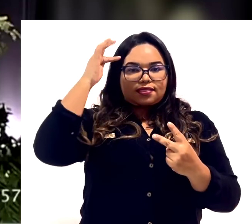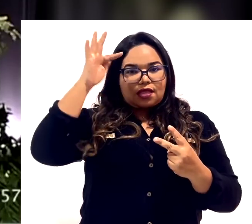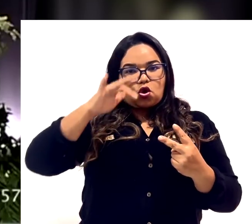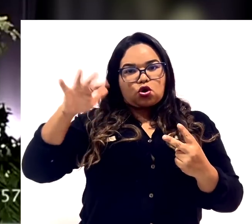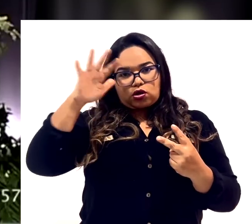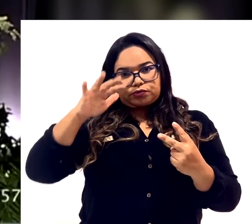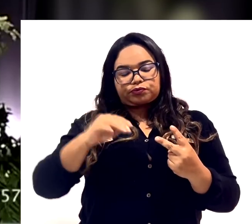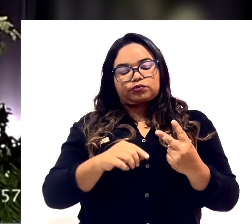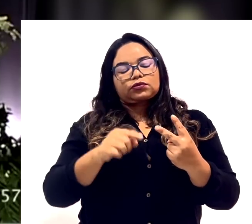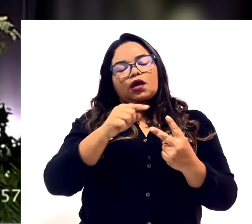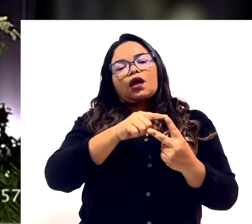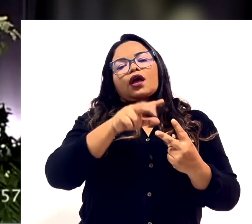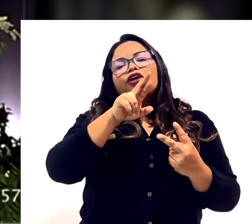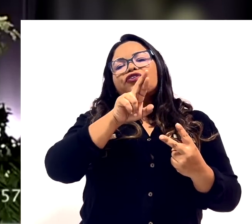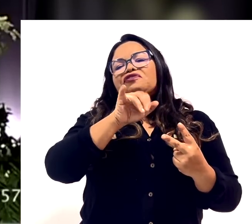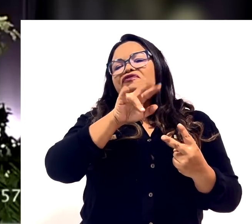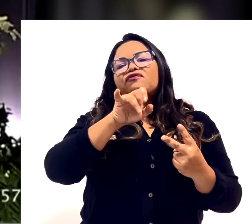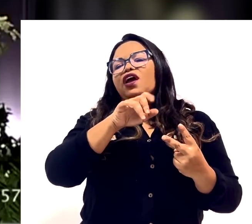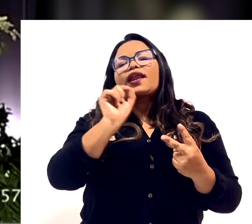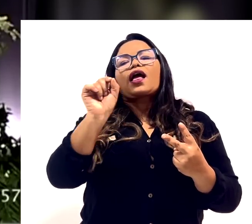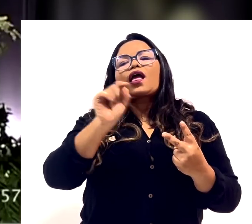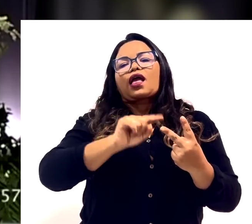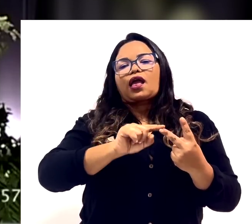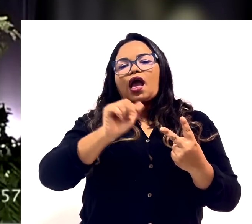era Rivera e quem era Alcázar?